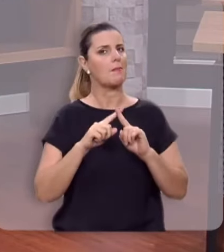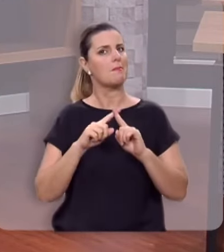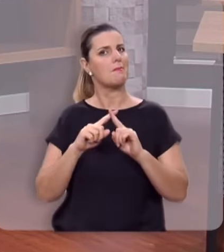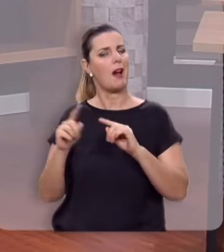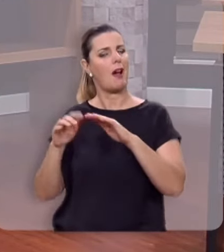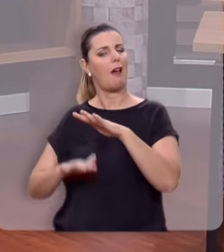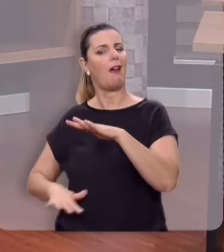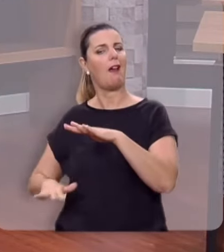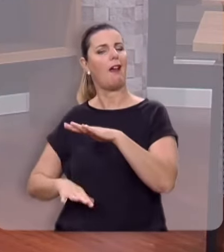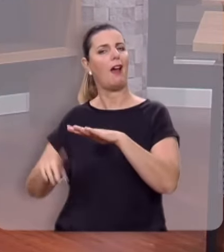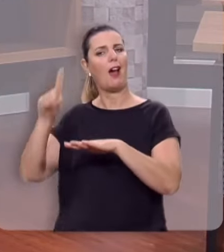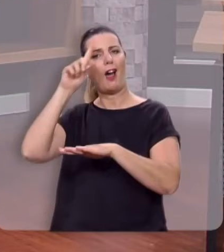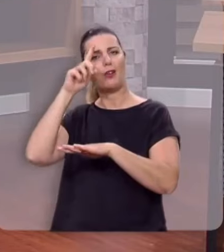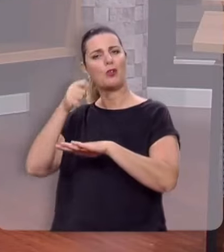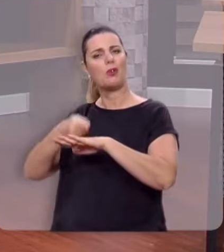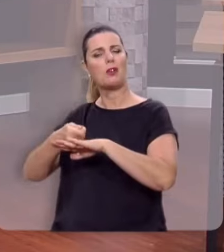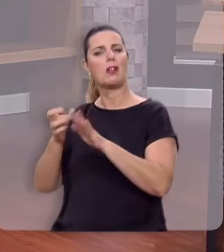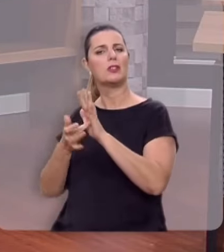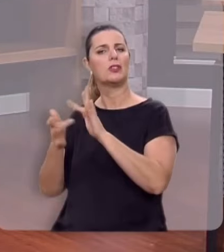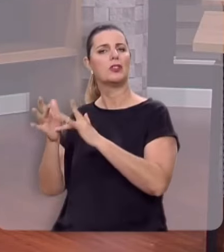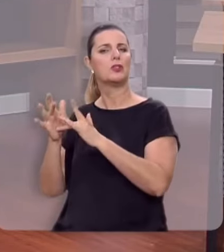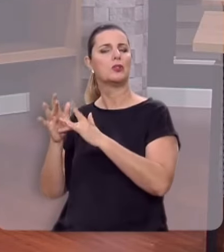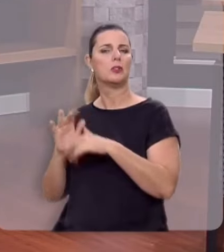está debaixo da autoridade de Jesus.